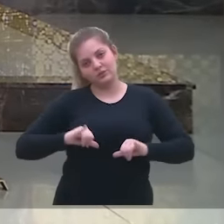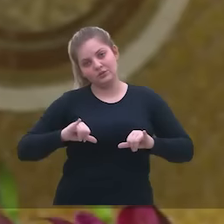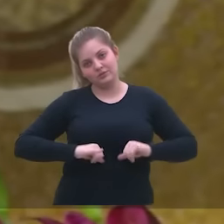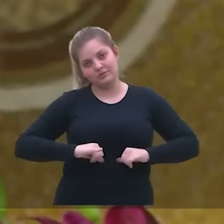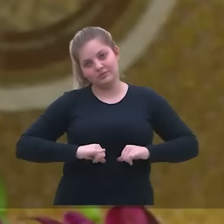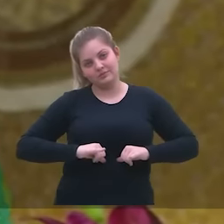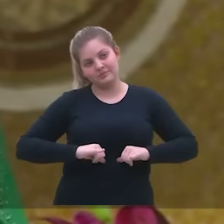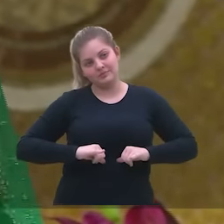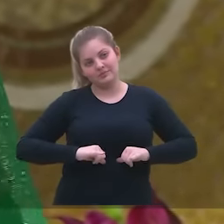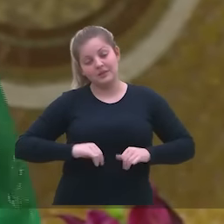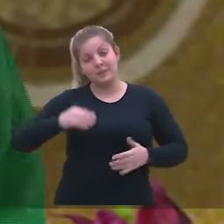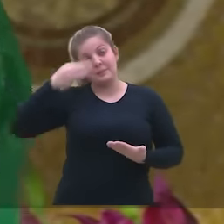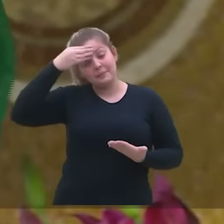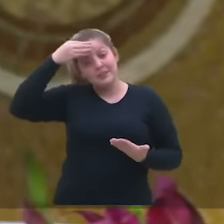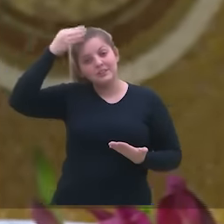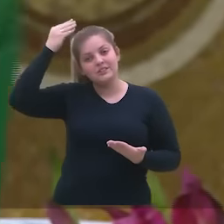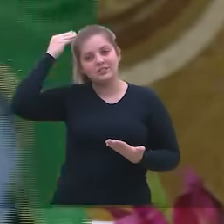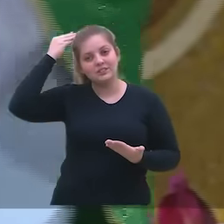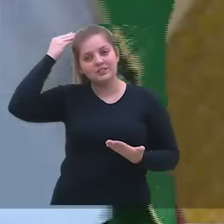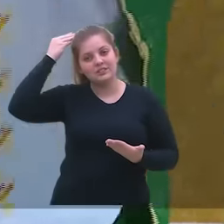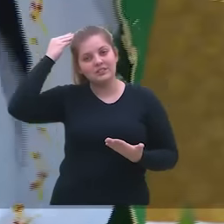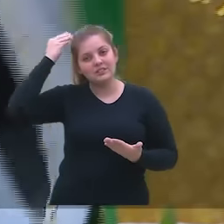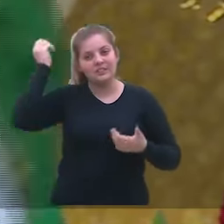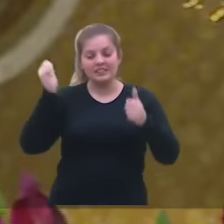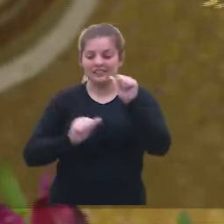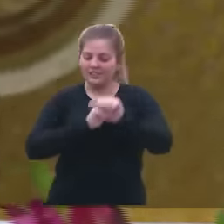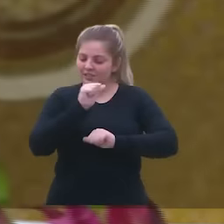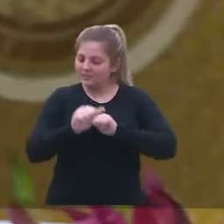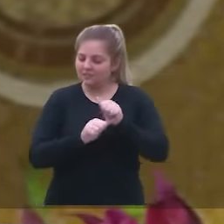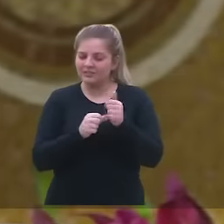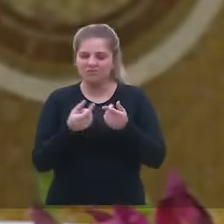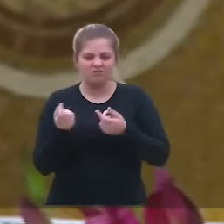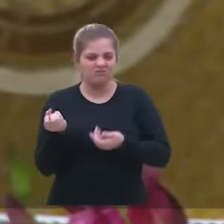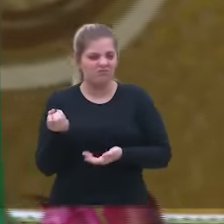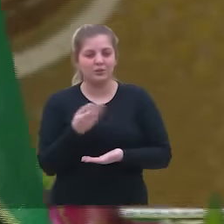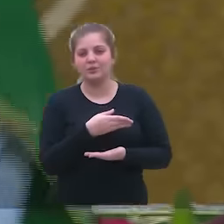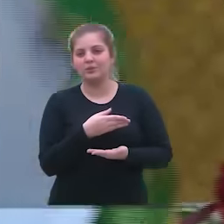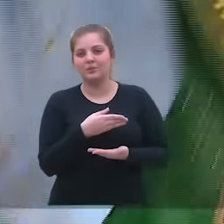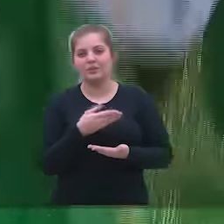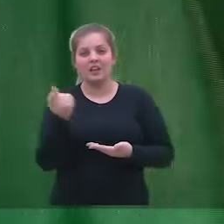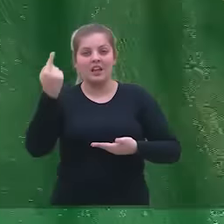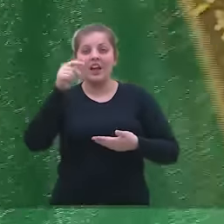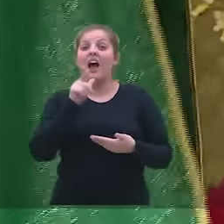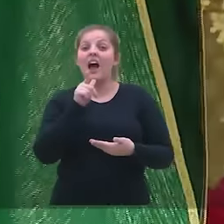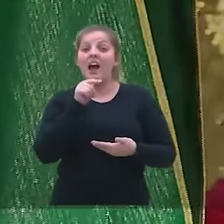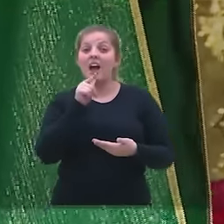sofrimento batismo Regeneração mas Águas